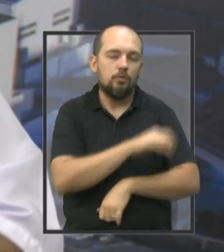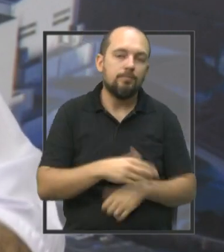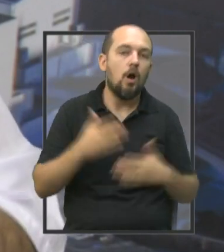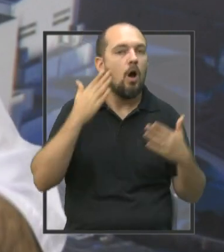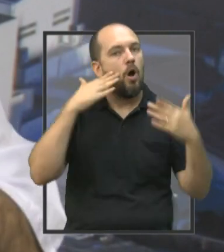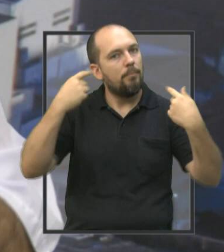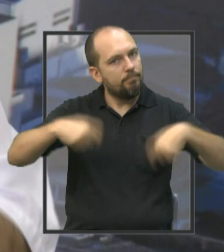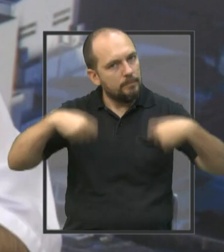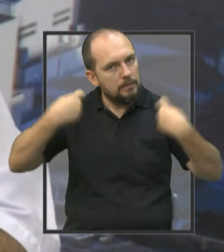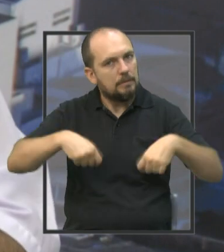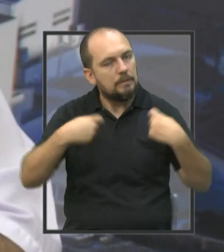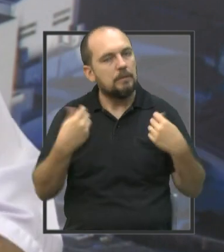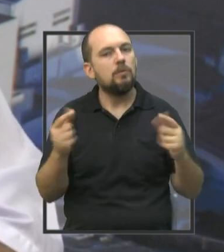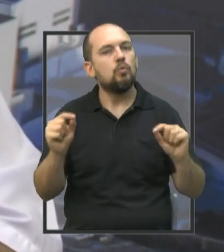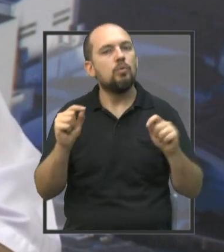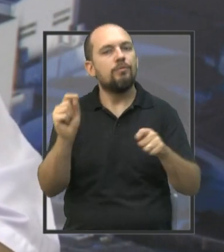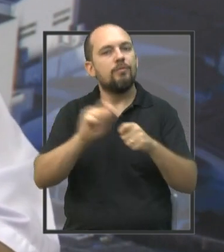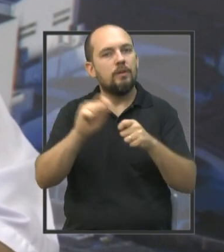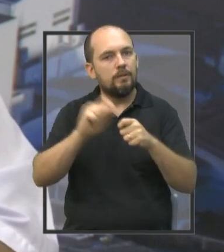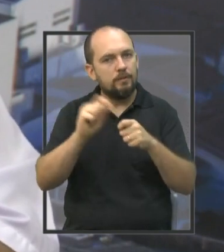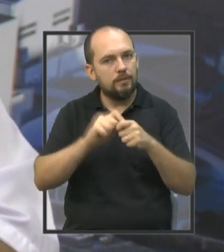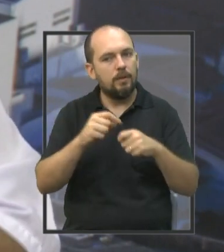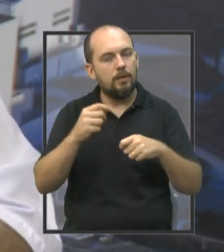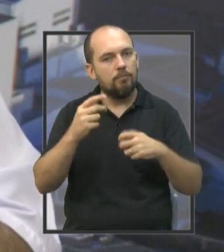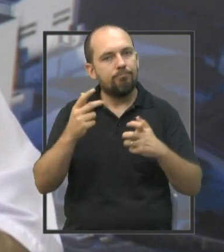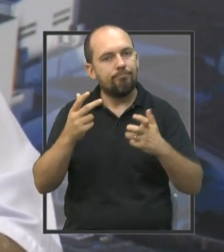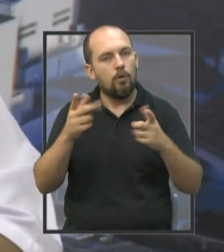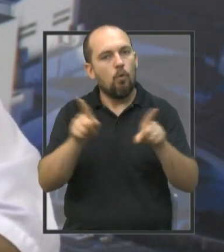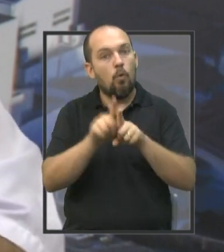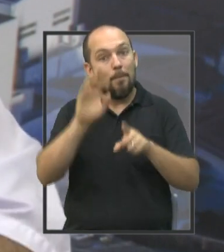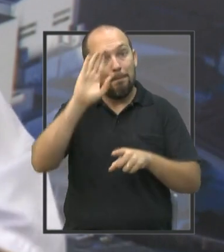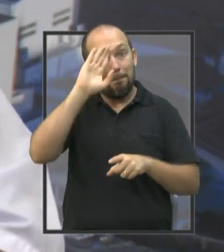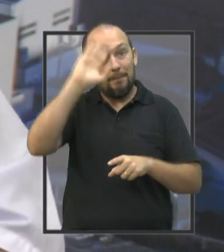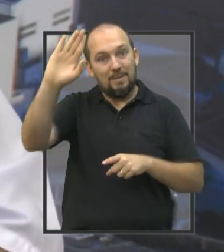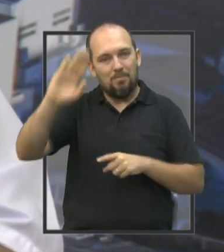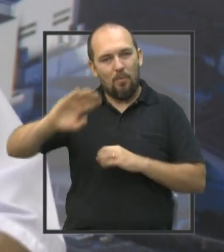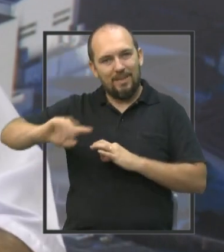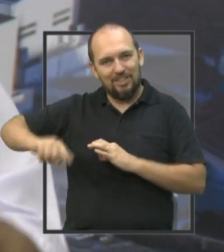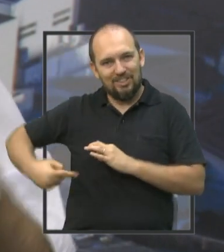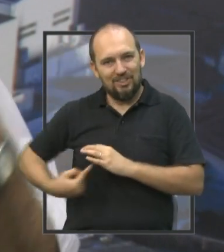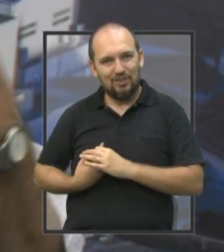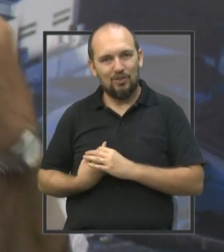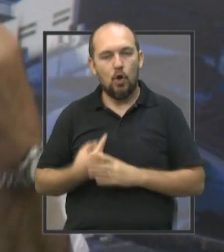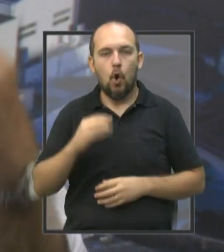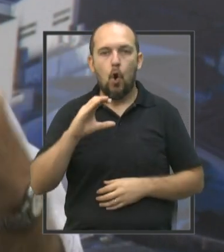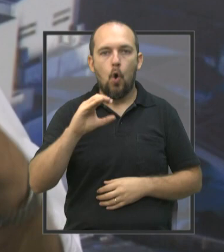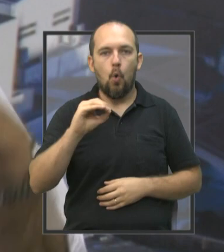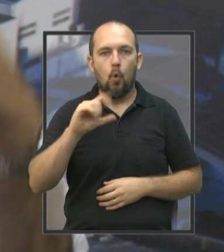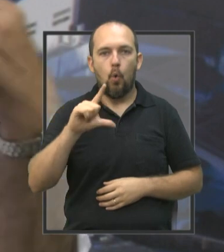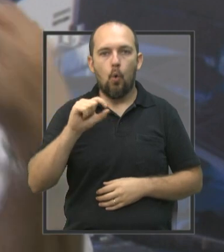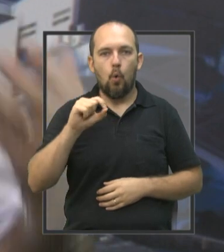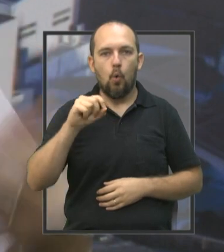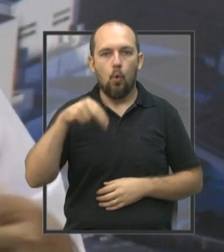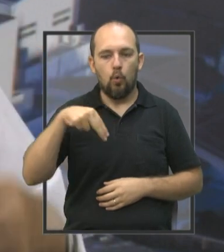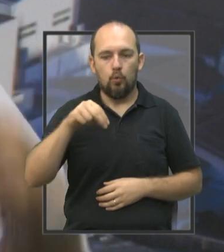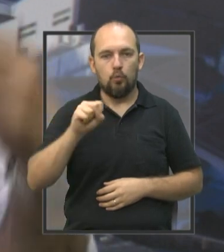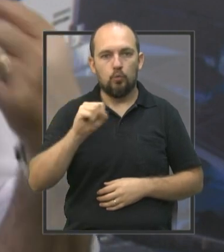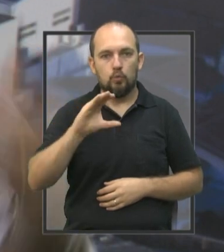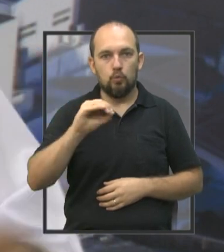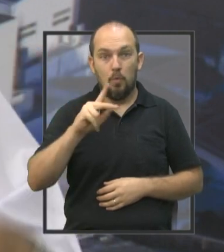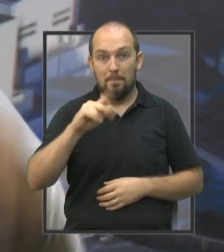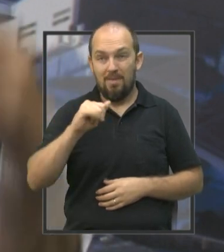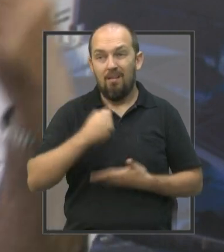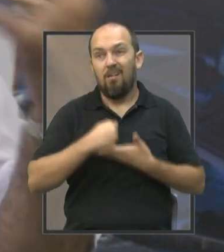necessidade de fazer esse procedimento, principalmente a colonoscopia, encaminhando tudo para Botucatu, demorava